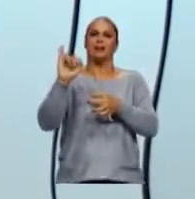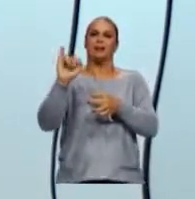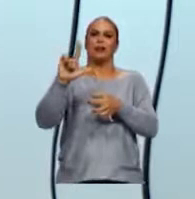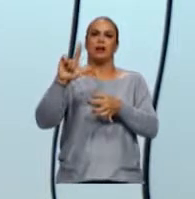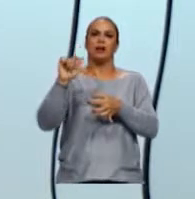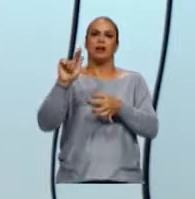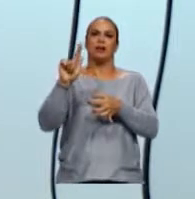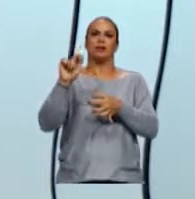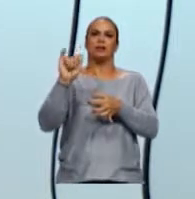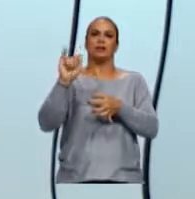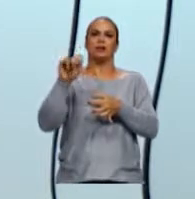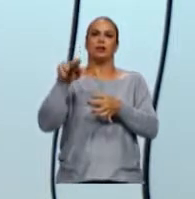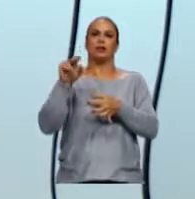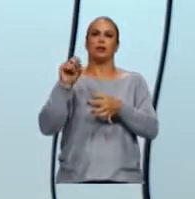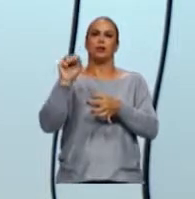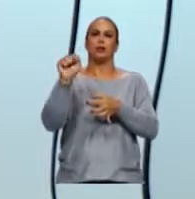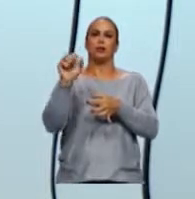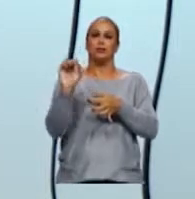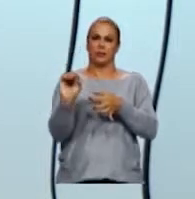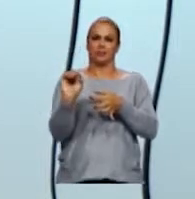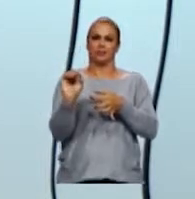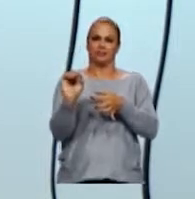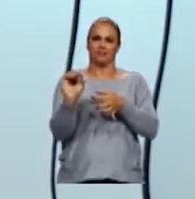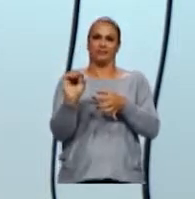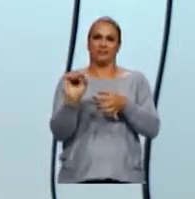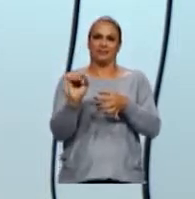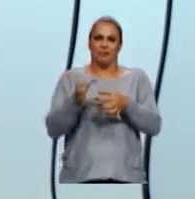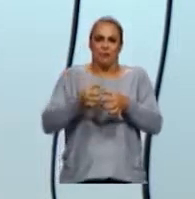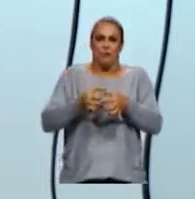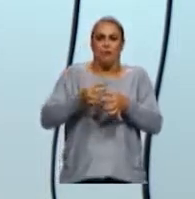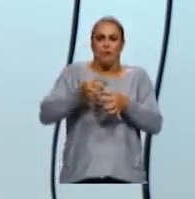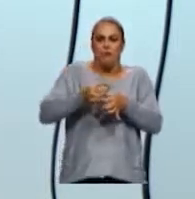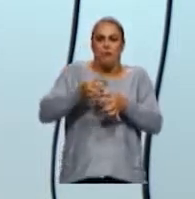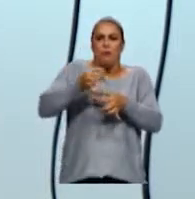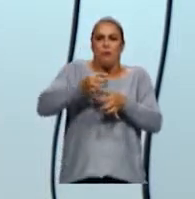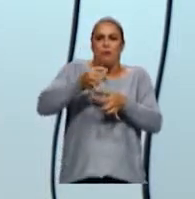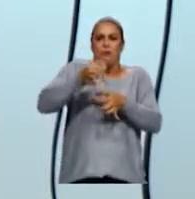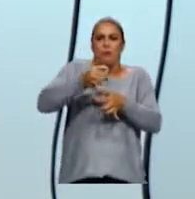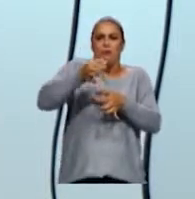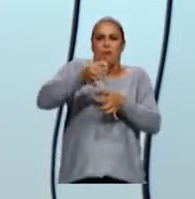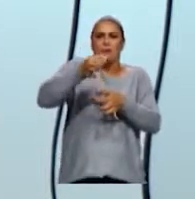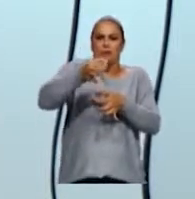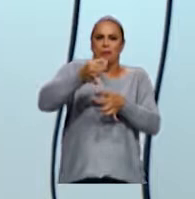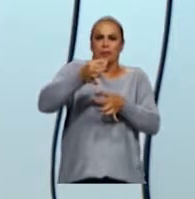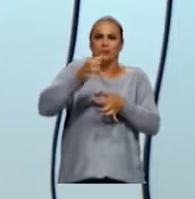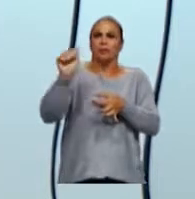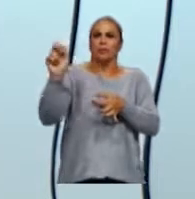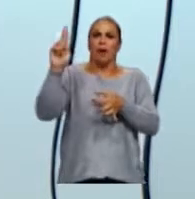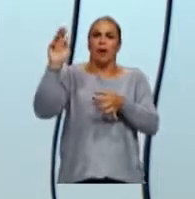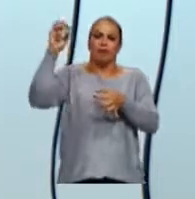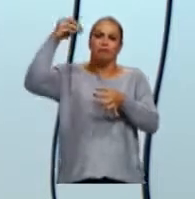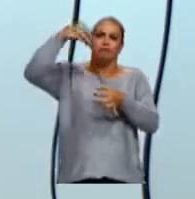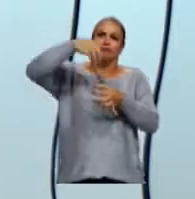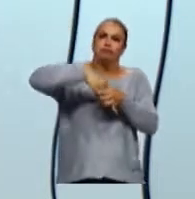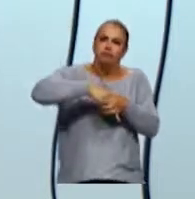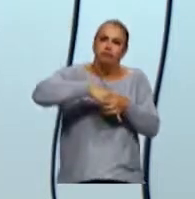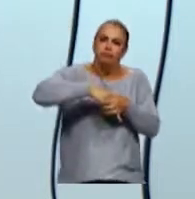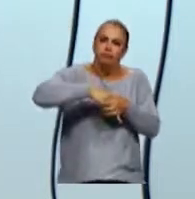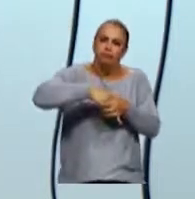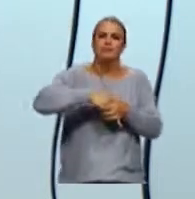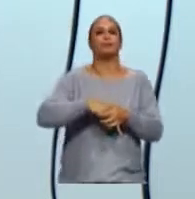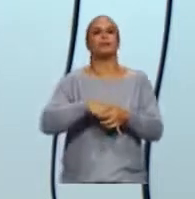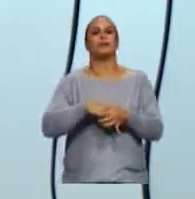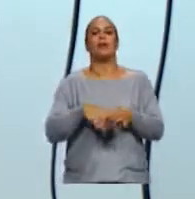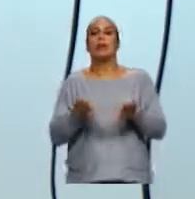perceber mais ou menos como que é a traqueia. Então, a traqueia, ela vai ser para passagem do ar. A traqueia ainda ela vai